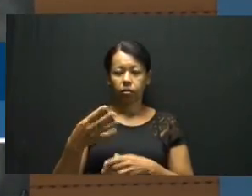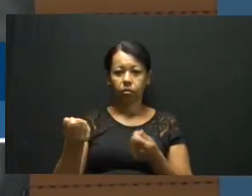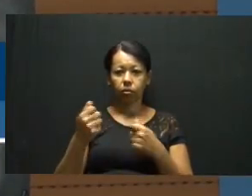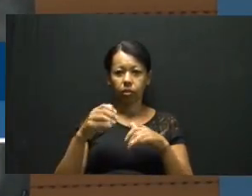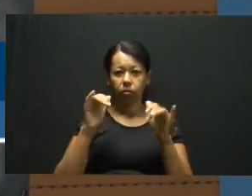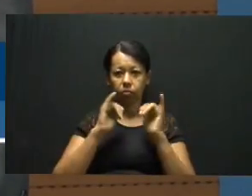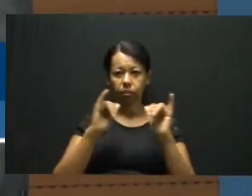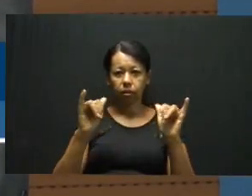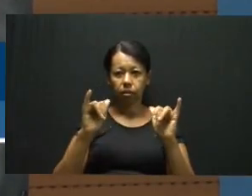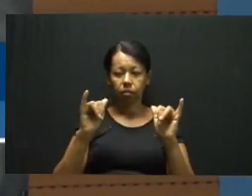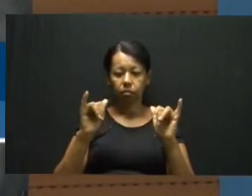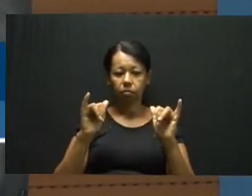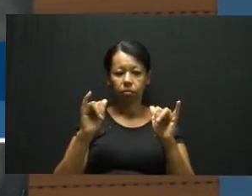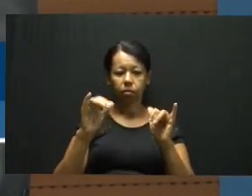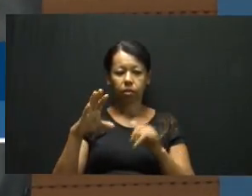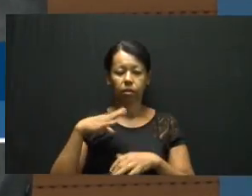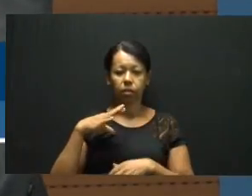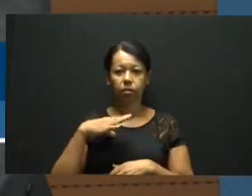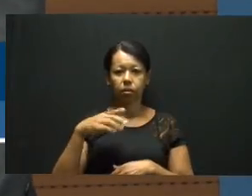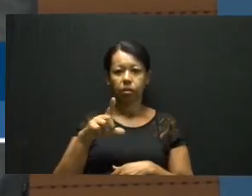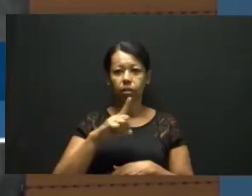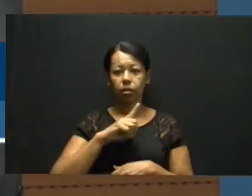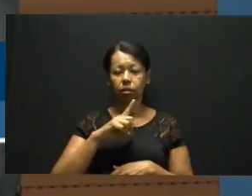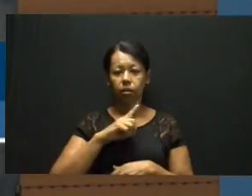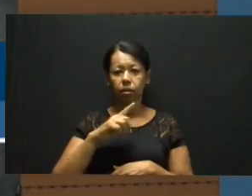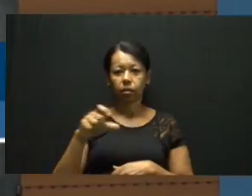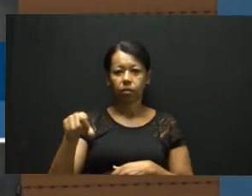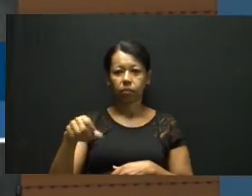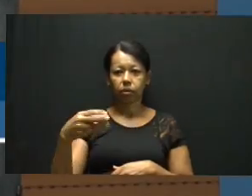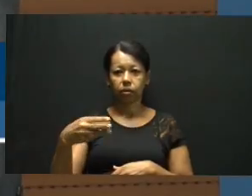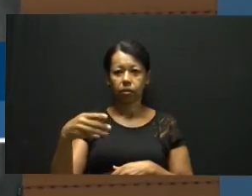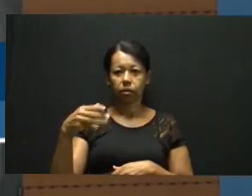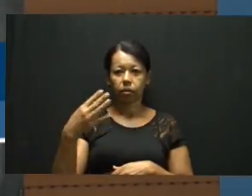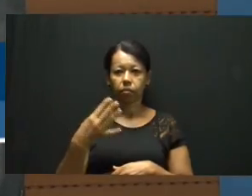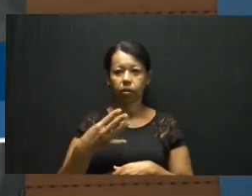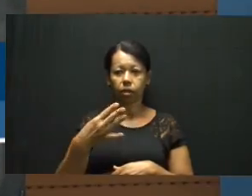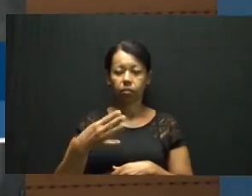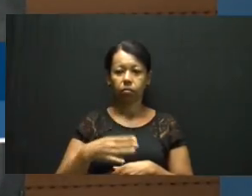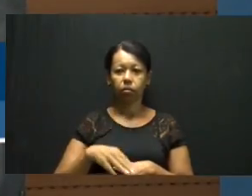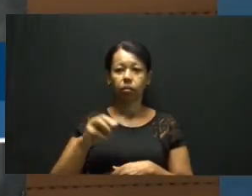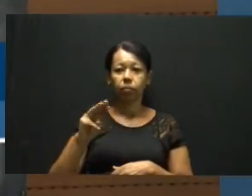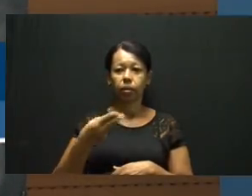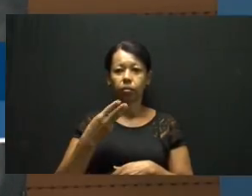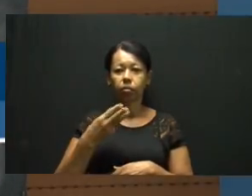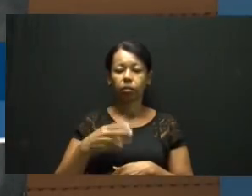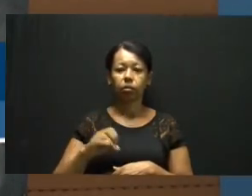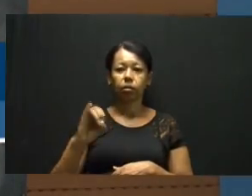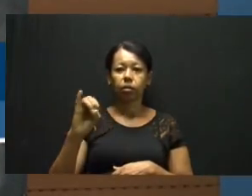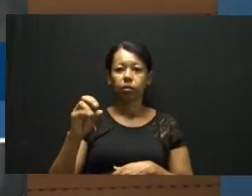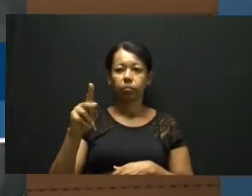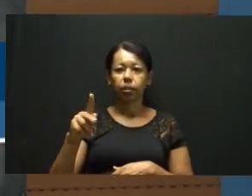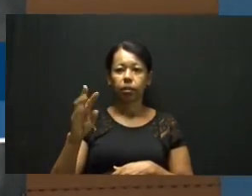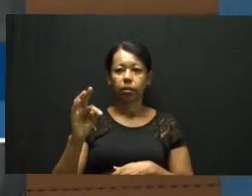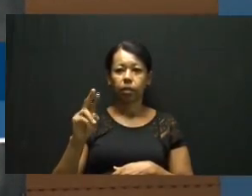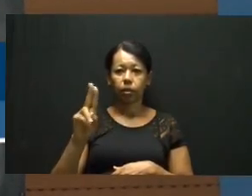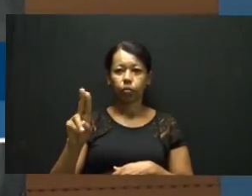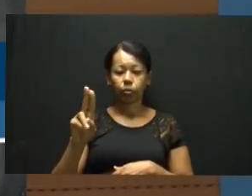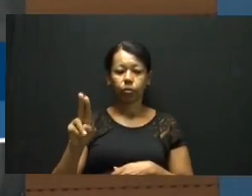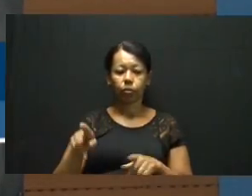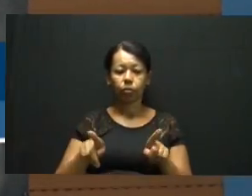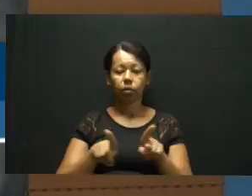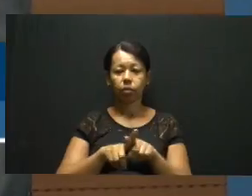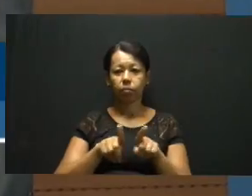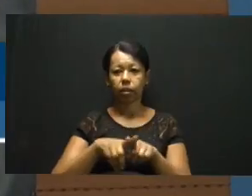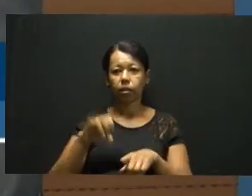que nossa cidade é credora de 934 milhões referentes a IPTU e ISS em atraso.